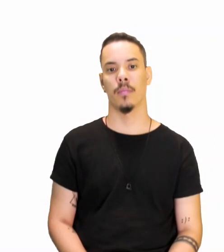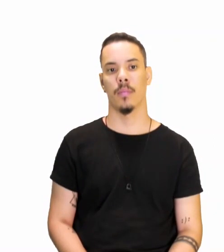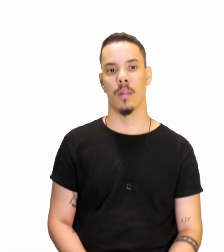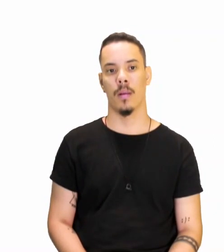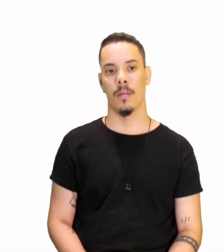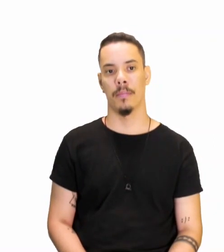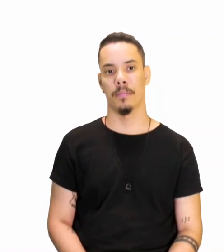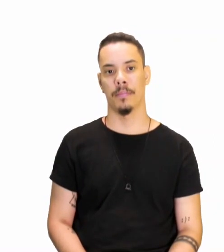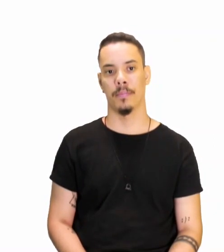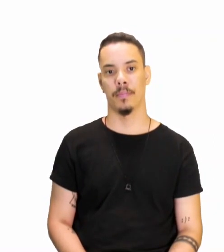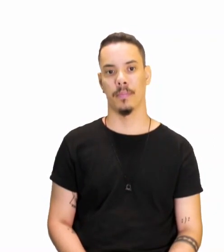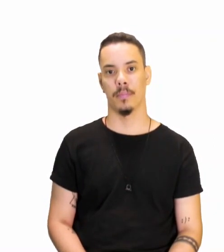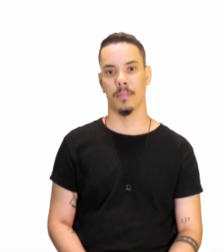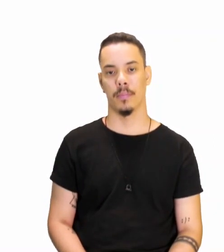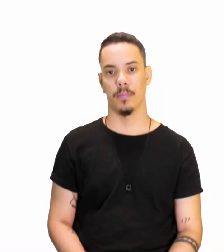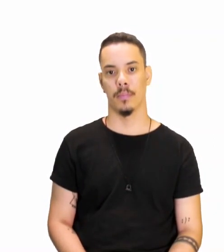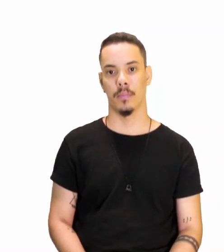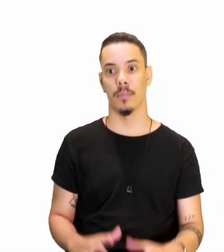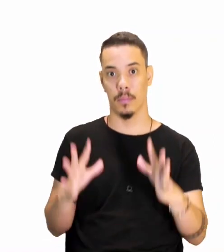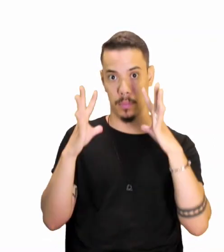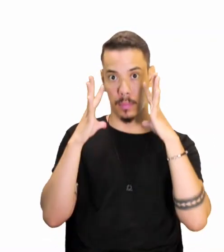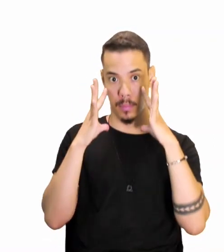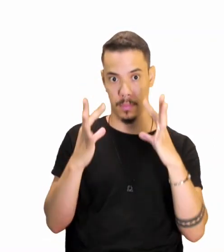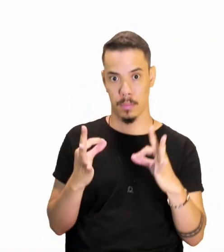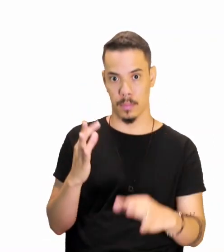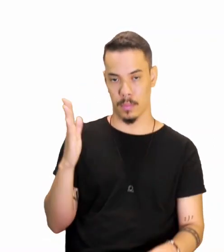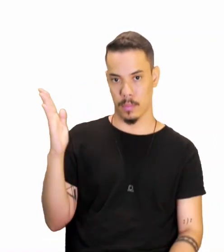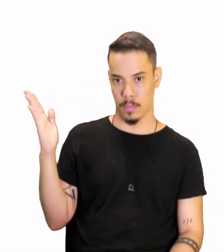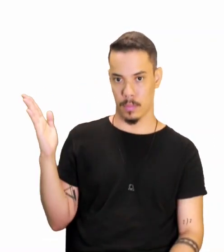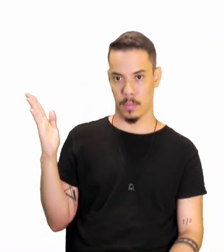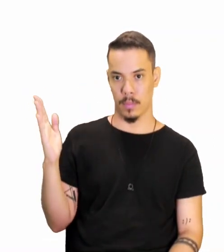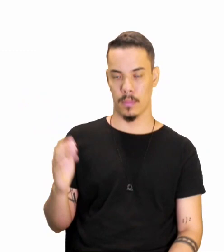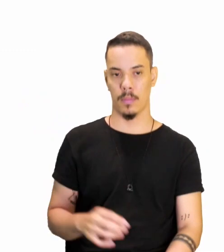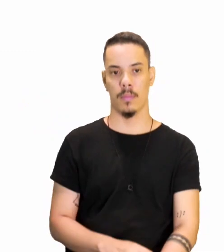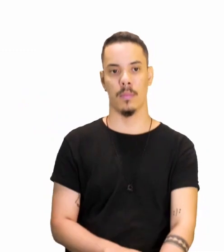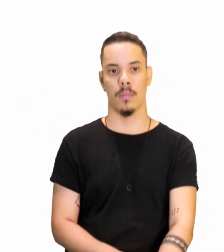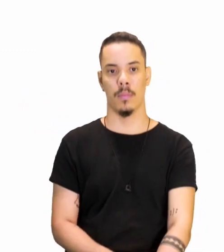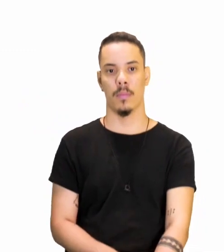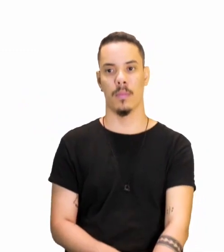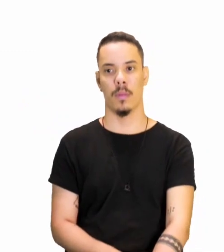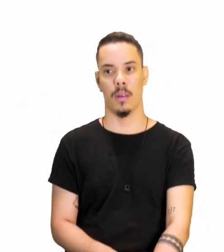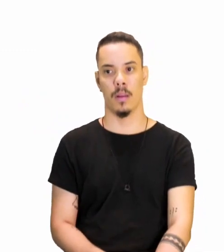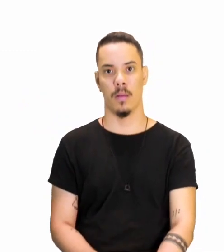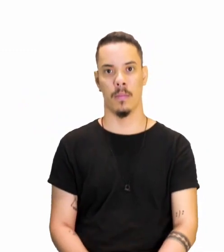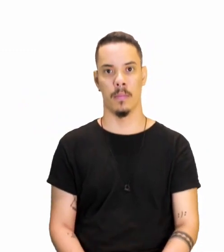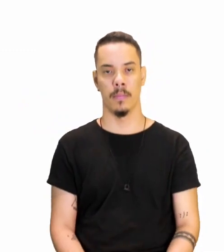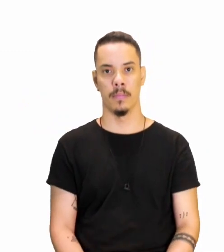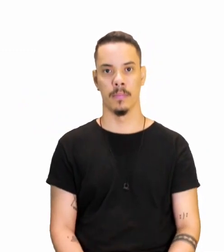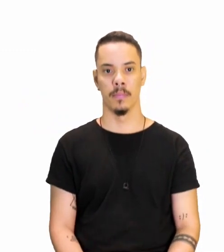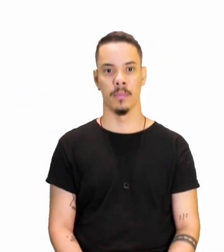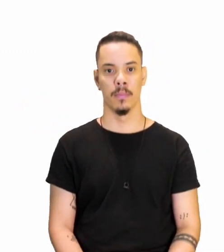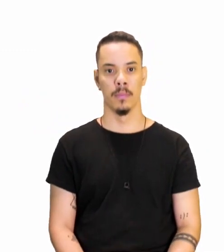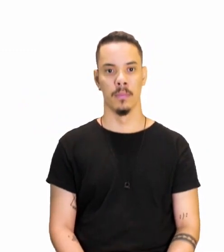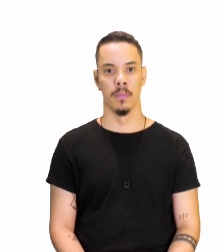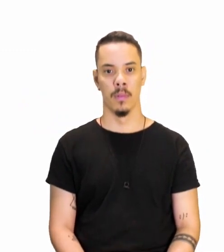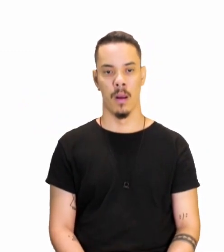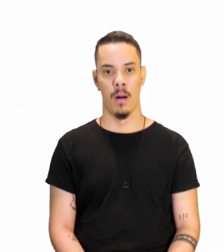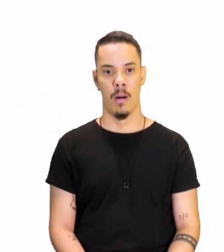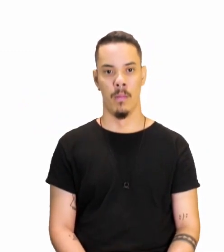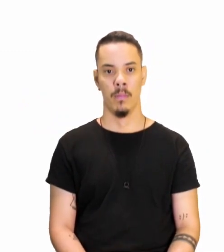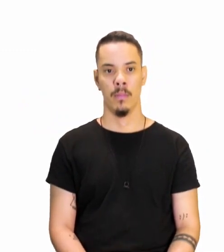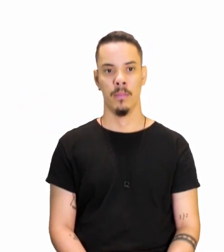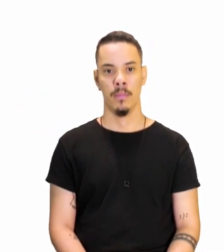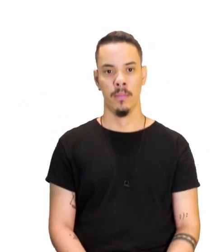discutir. Ó. Discernir e escolher fica mais difícil, porque o excesso de informações nos